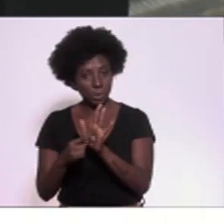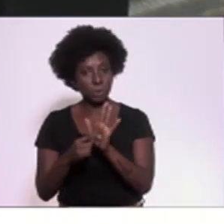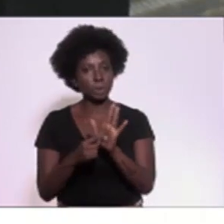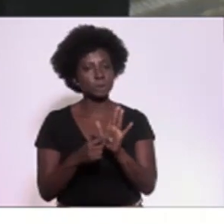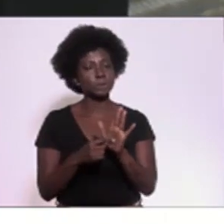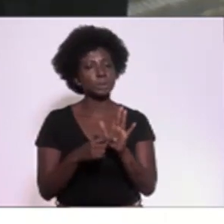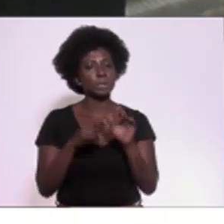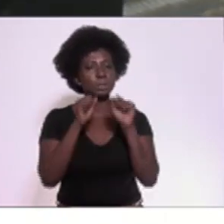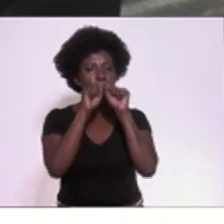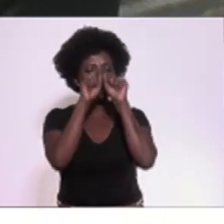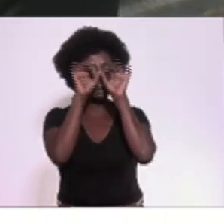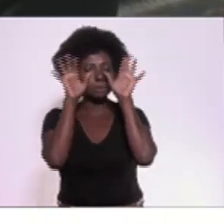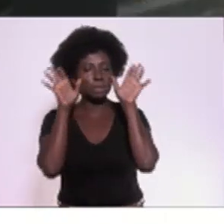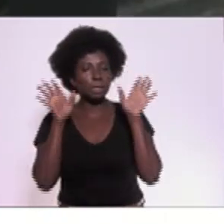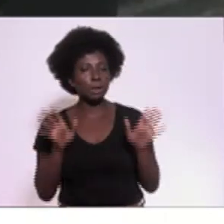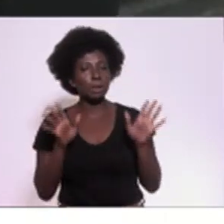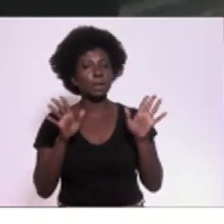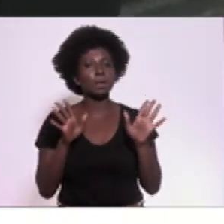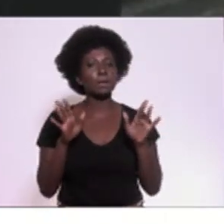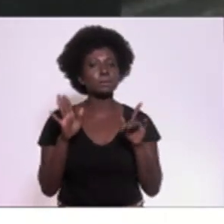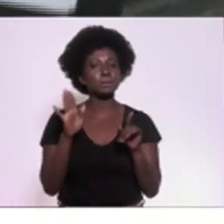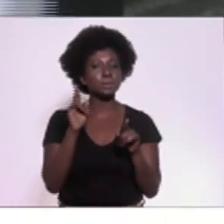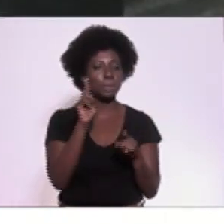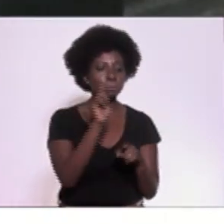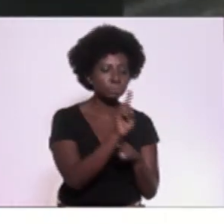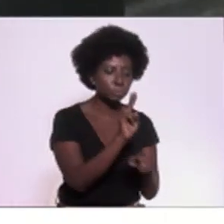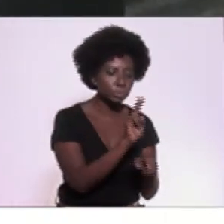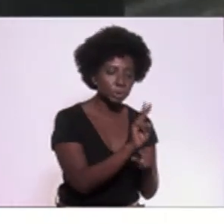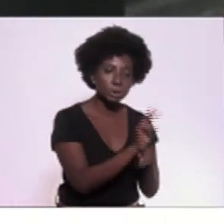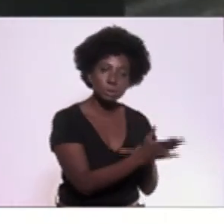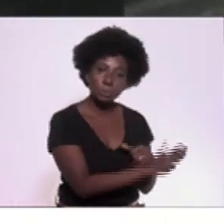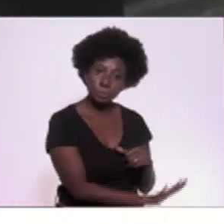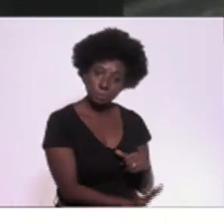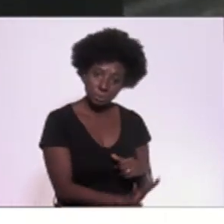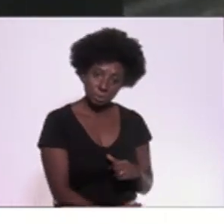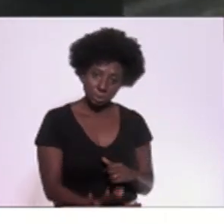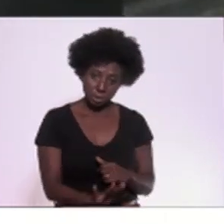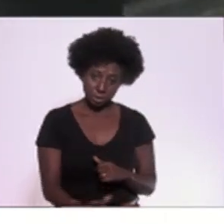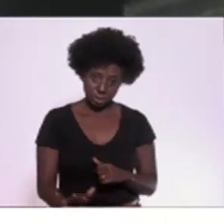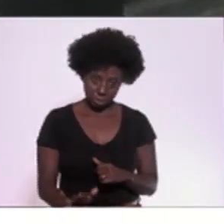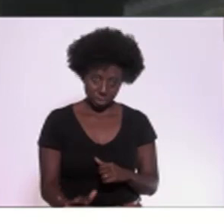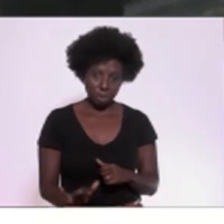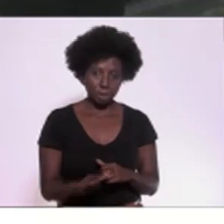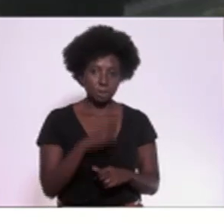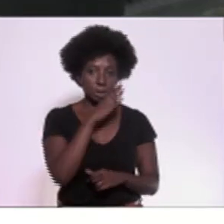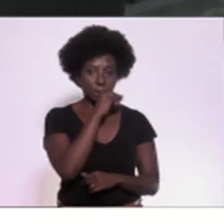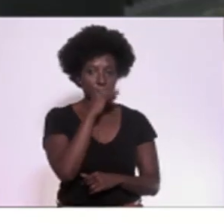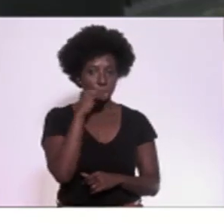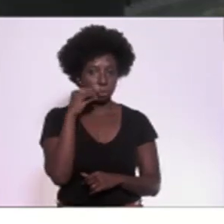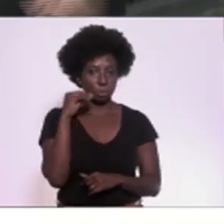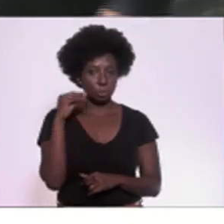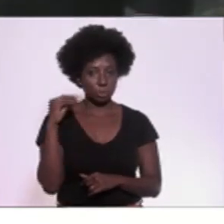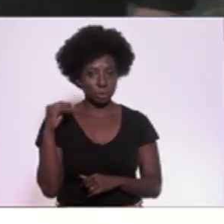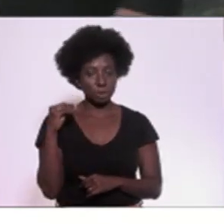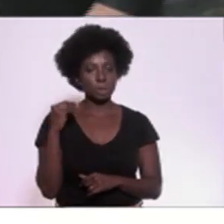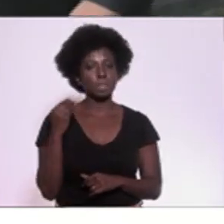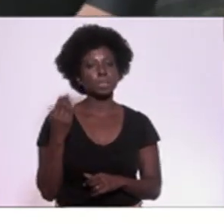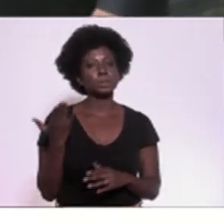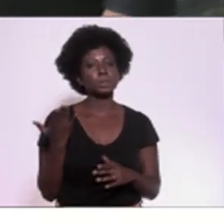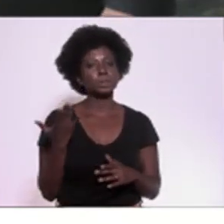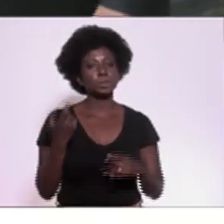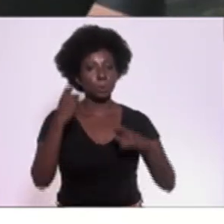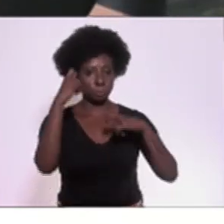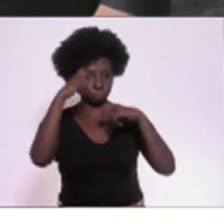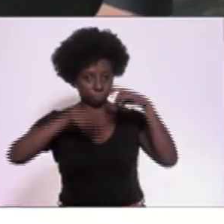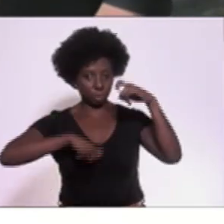o esclarecimento e a proteção às nossas crianças e adolescentes em relação ao abuso